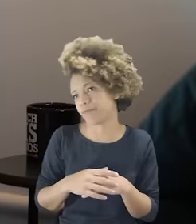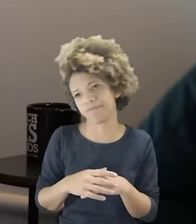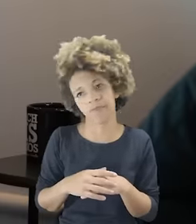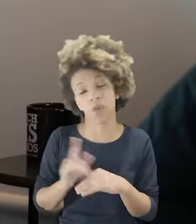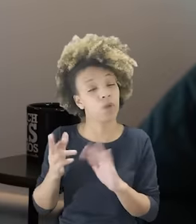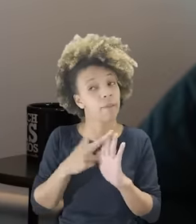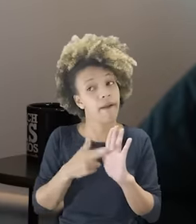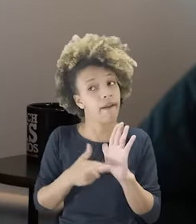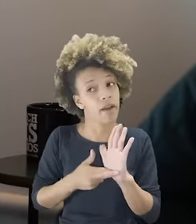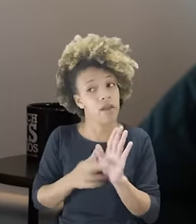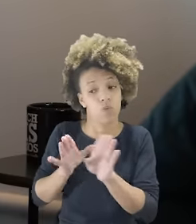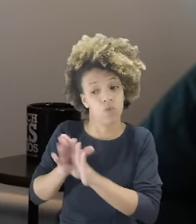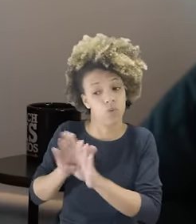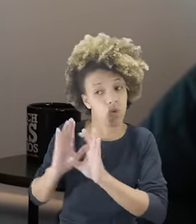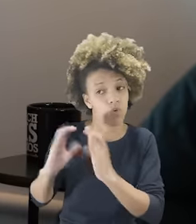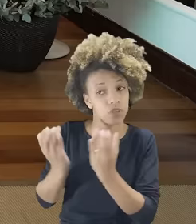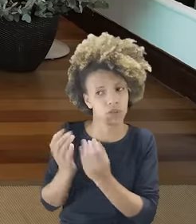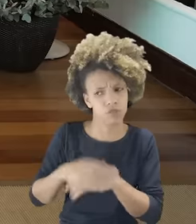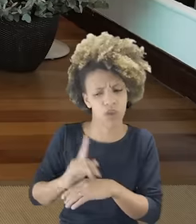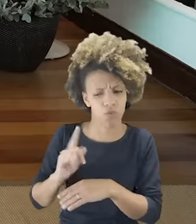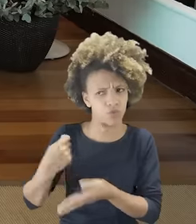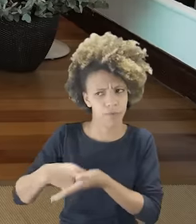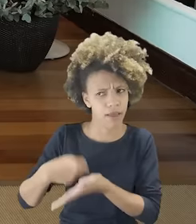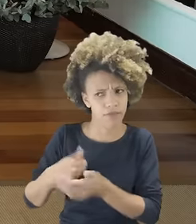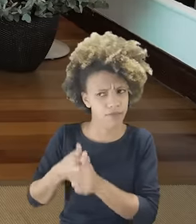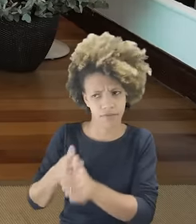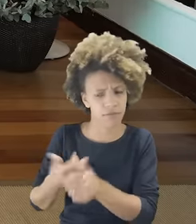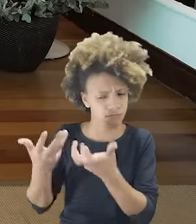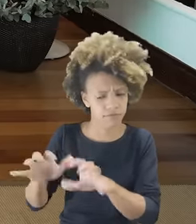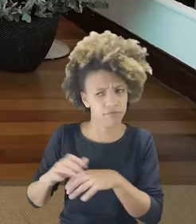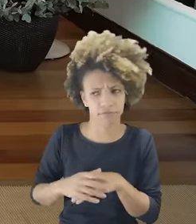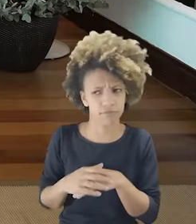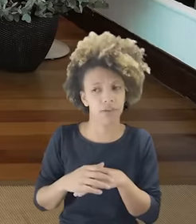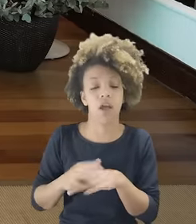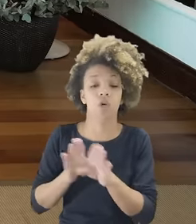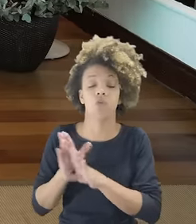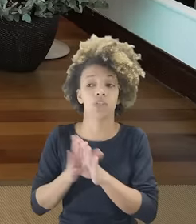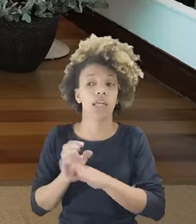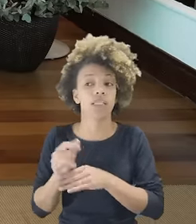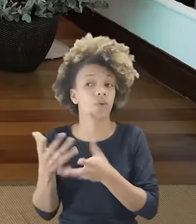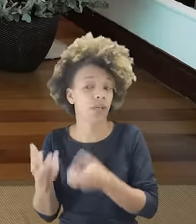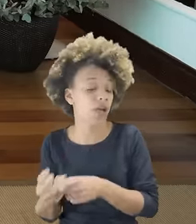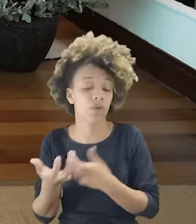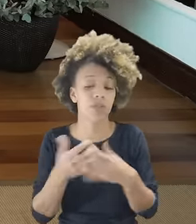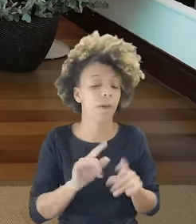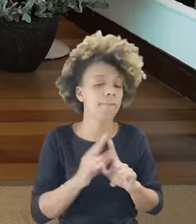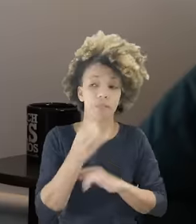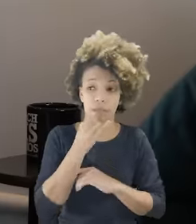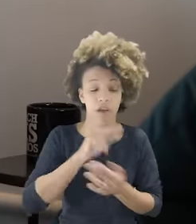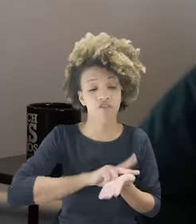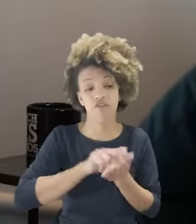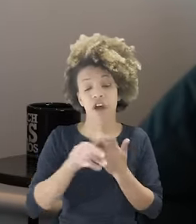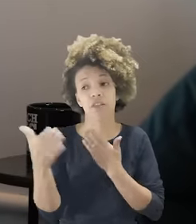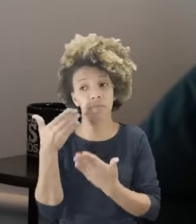não é uma regra é um conselho não sou obrigada a seguir é um conceito mas por exemplo várias